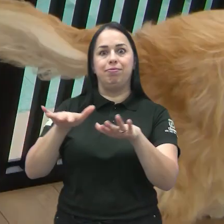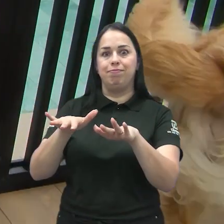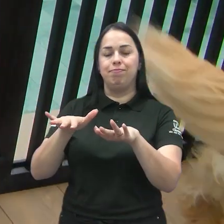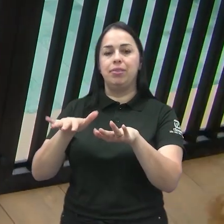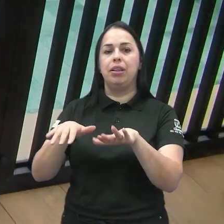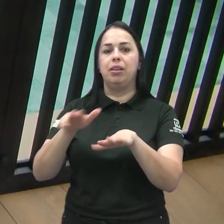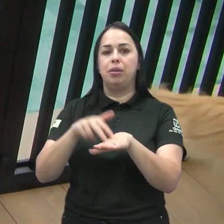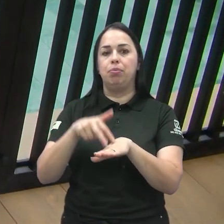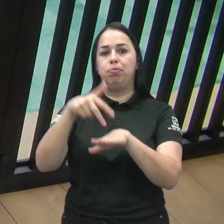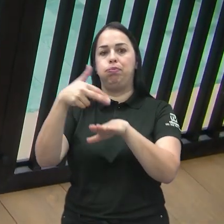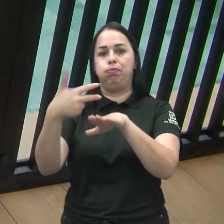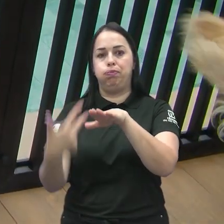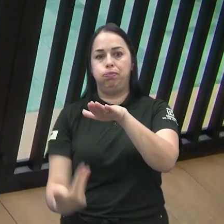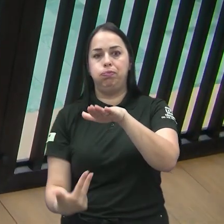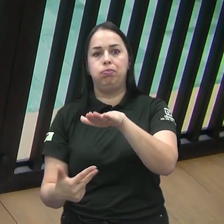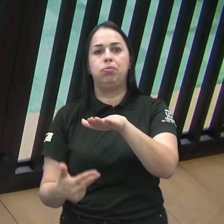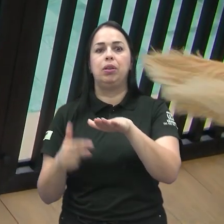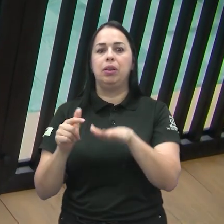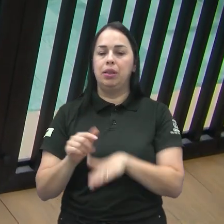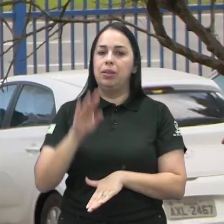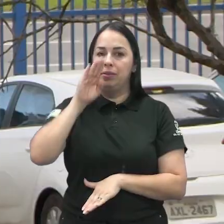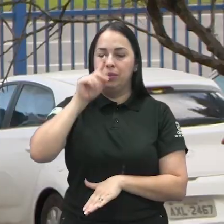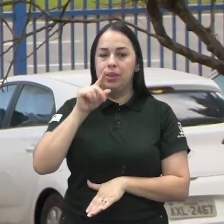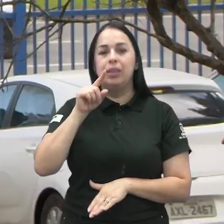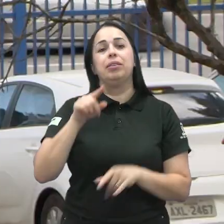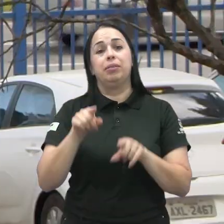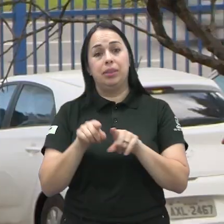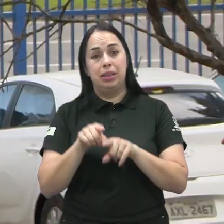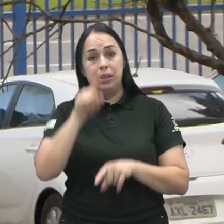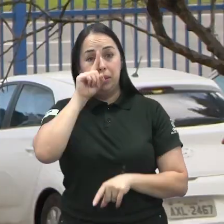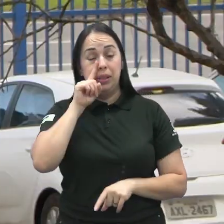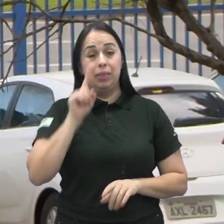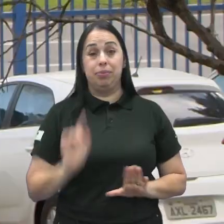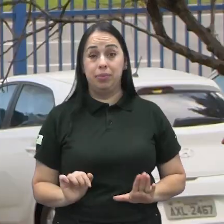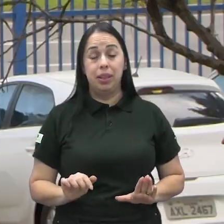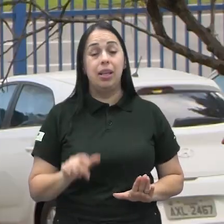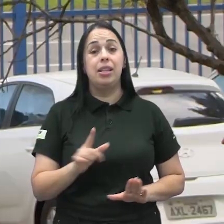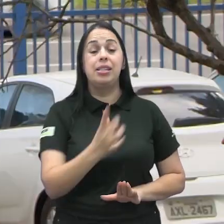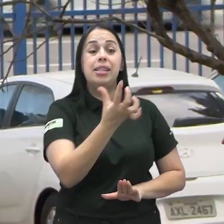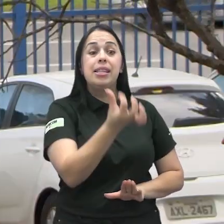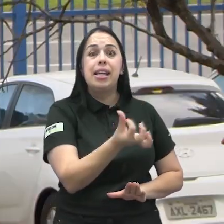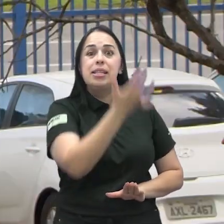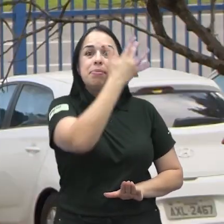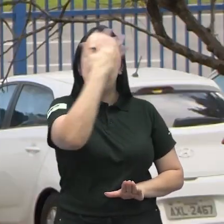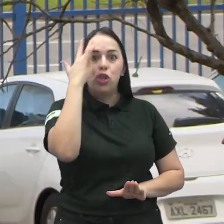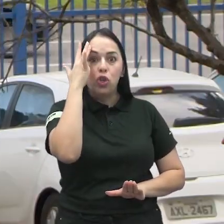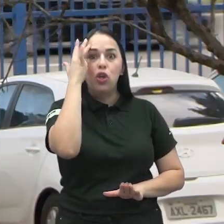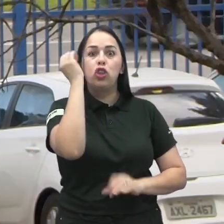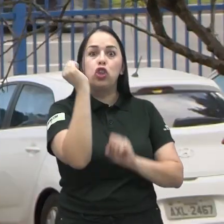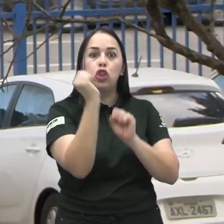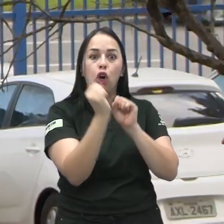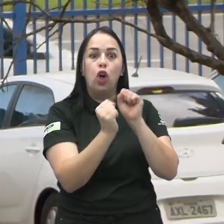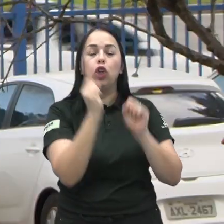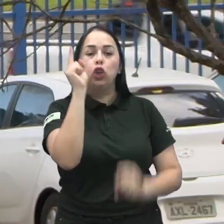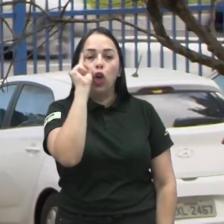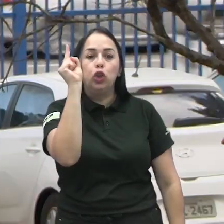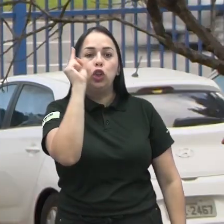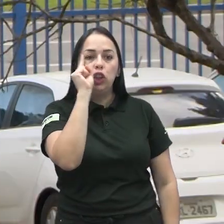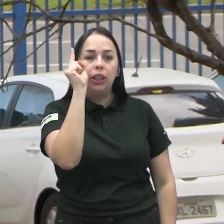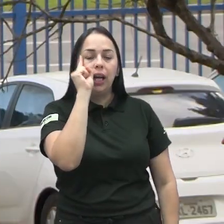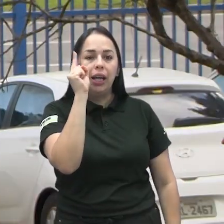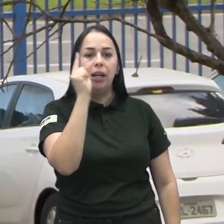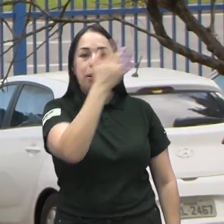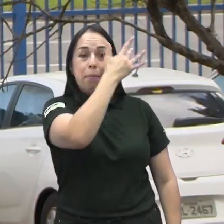que se concentra a maior parte dos acidentes. 16 pessoas morrem afogadas no Brasil todos os dias.